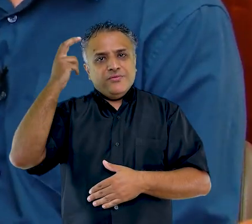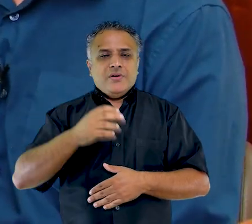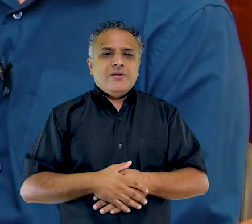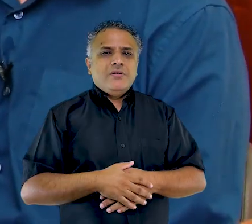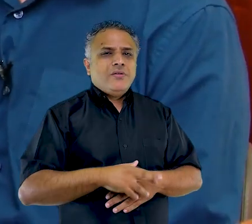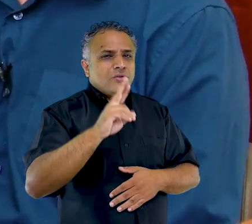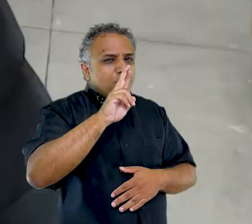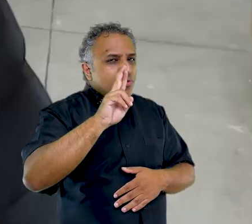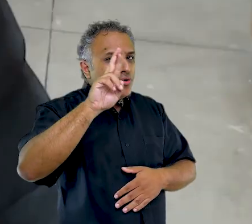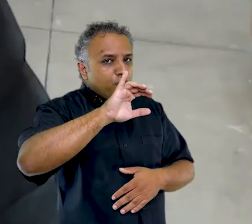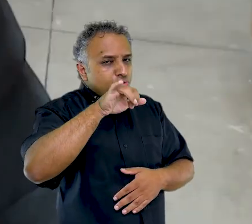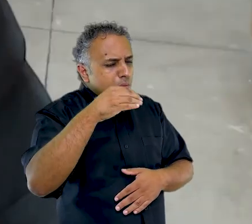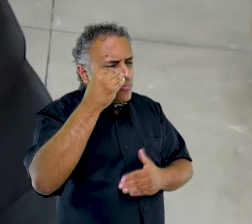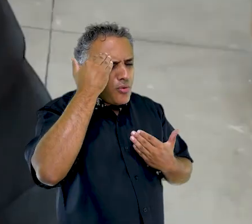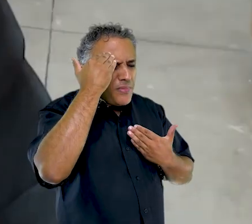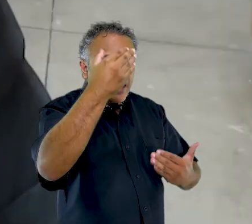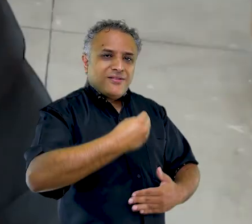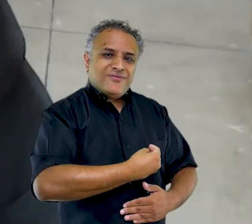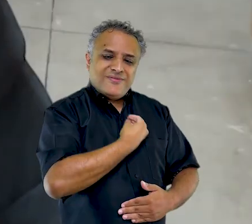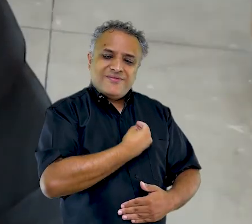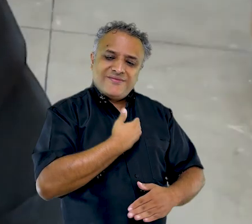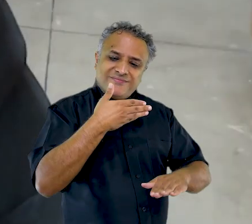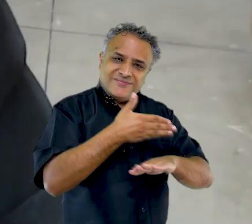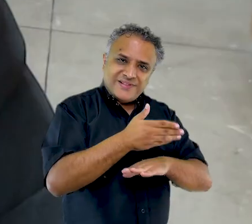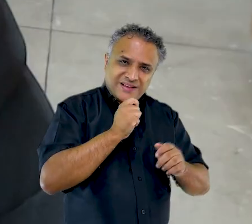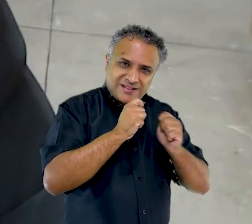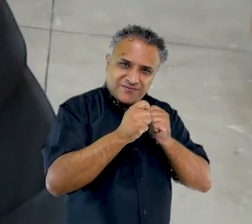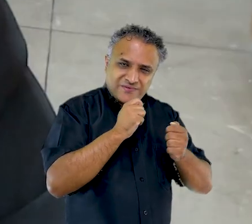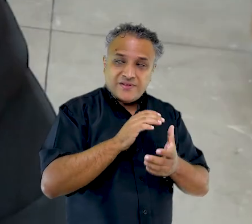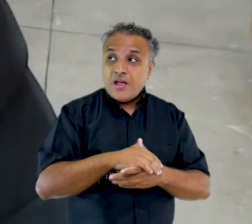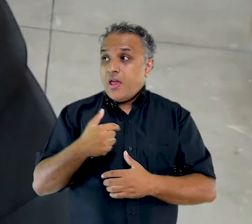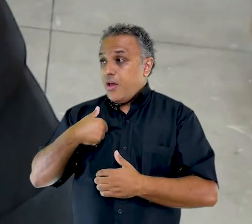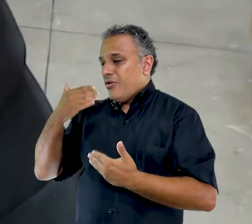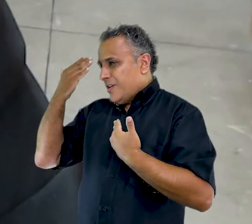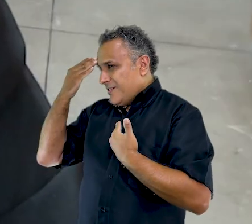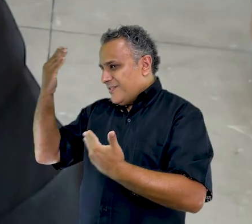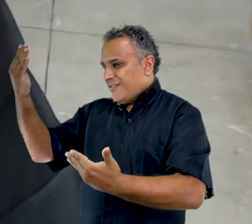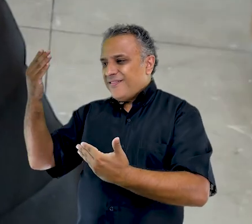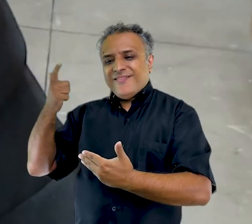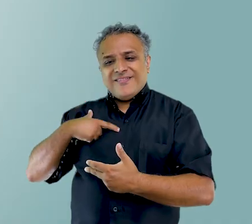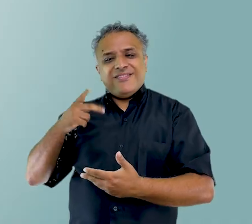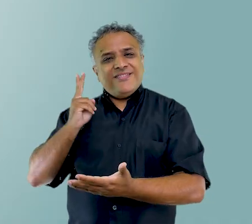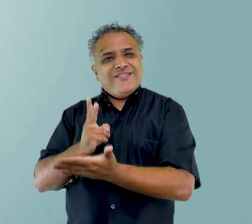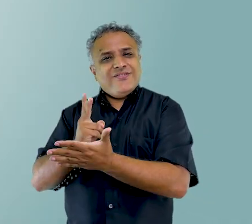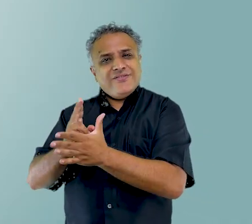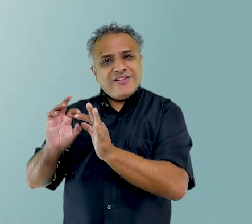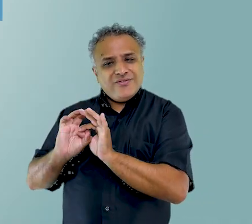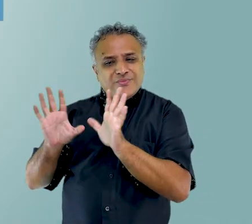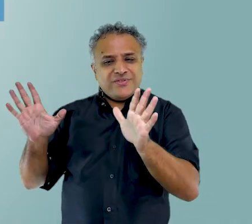obrigado por sua participação aqui no IT Entrevista. Eu que agradeço. Muito obrigado. Continuo à disposição.